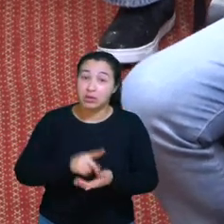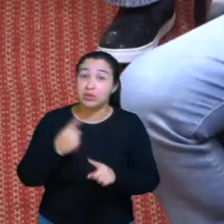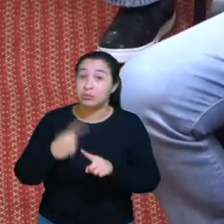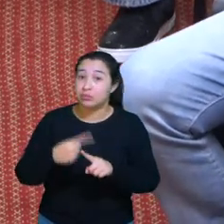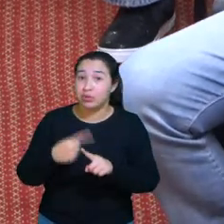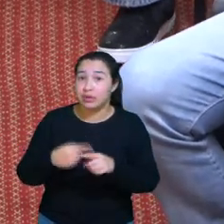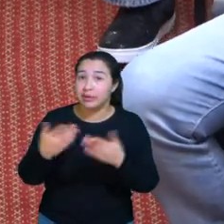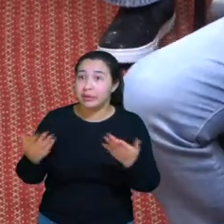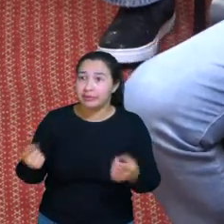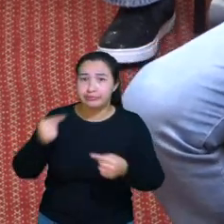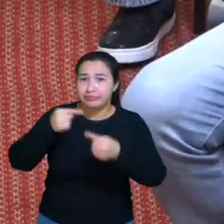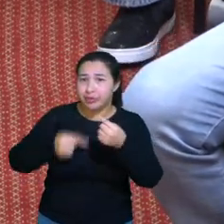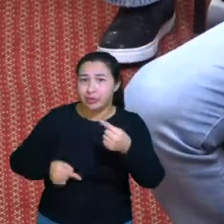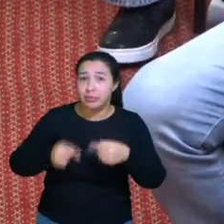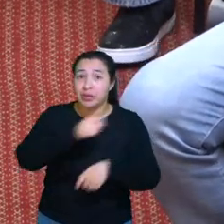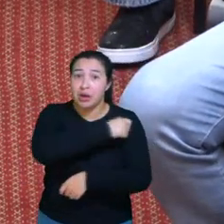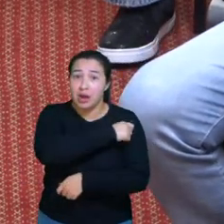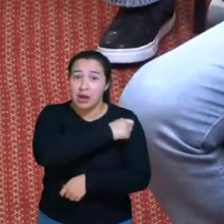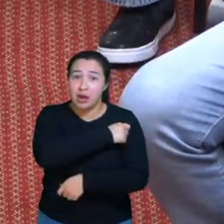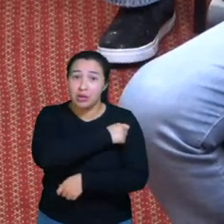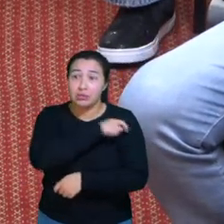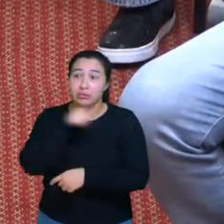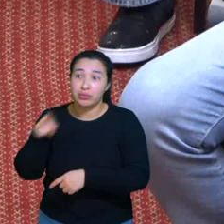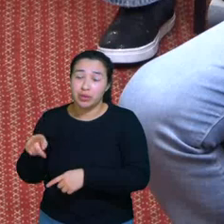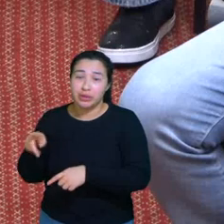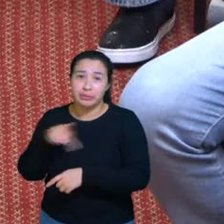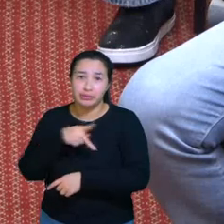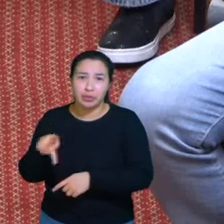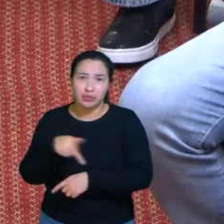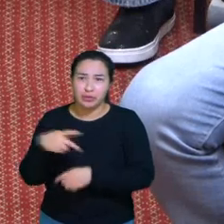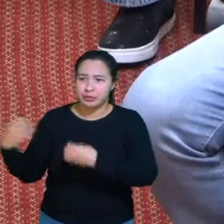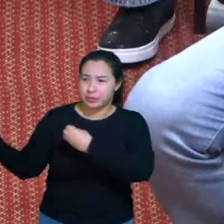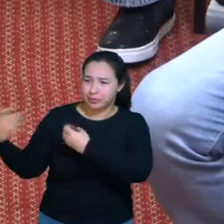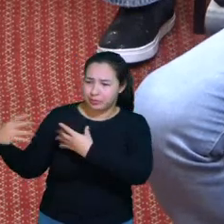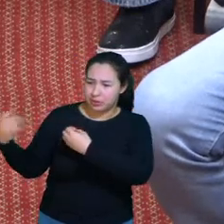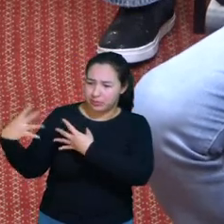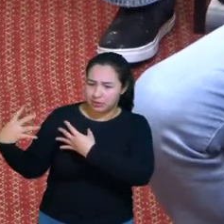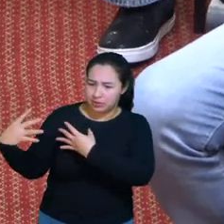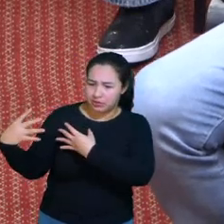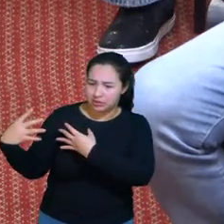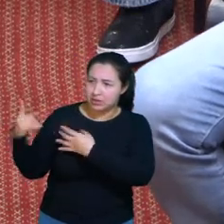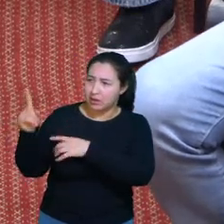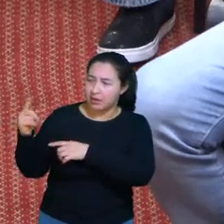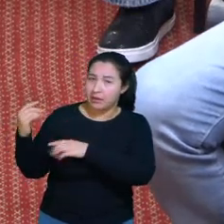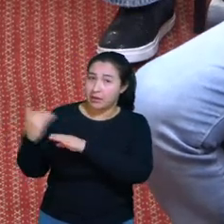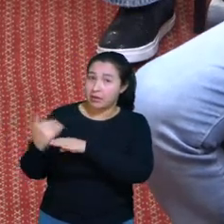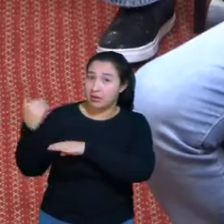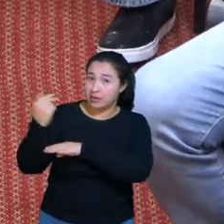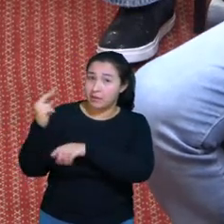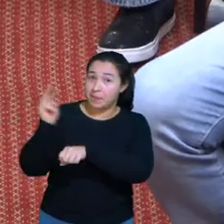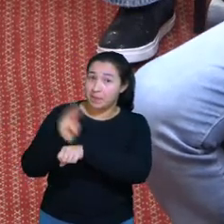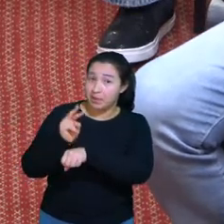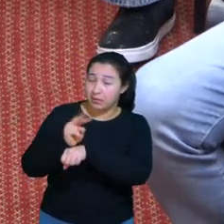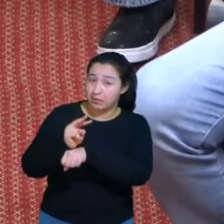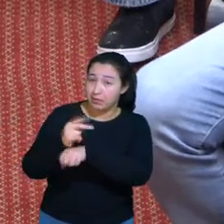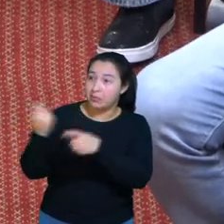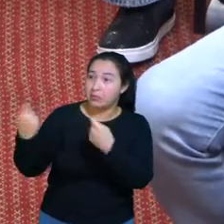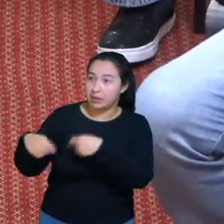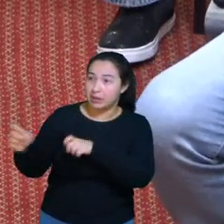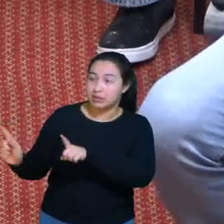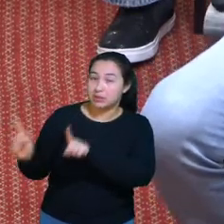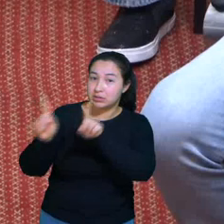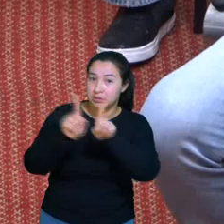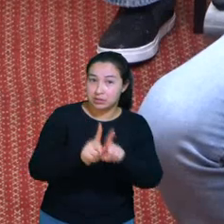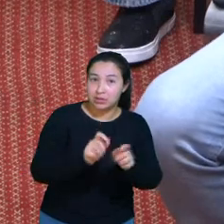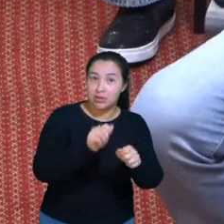sentido os alunos estarem lá para o professor dar aula para ele o professor que que supervisiona os estágios precisa estar junto Porque ele